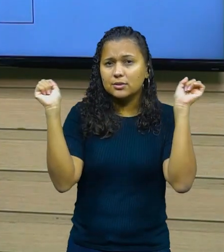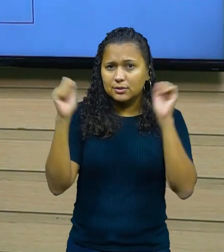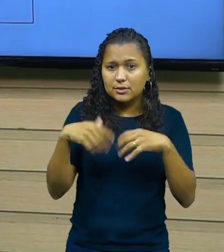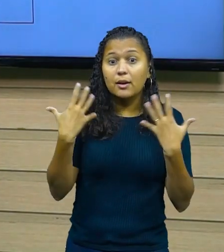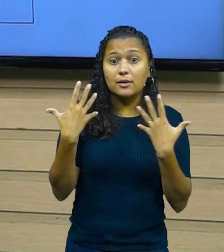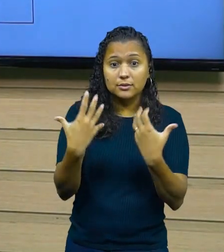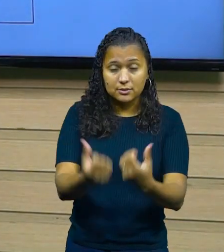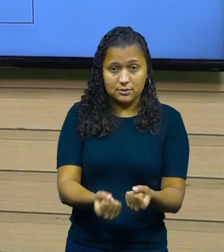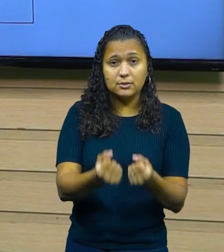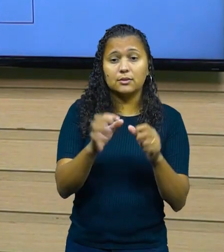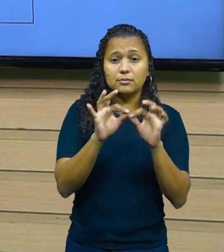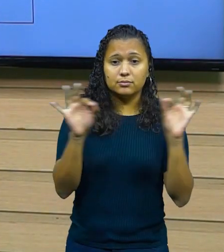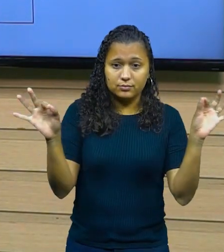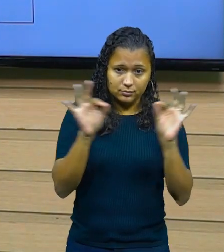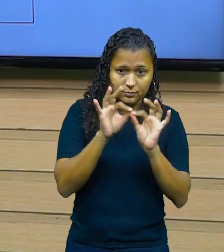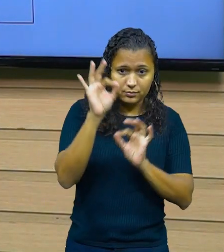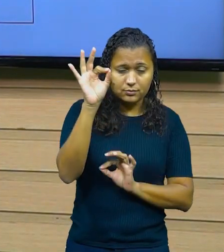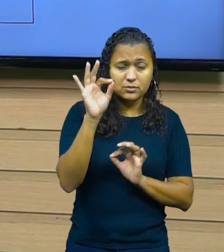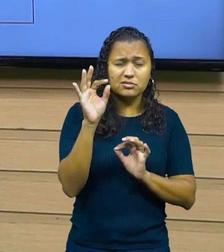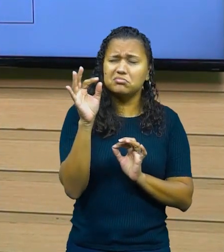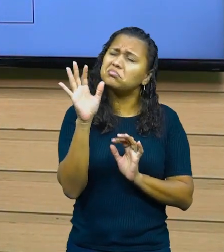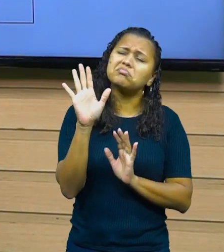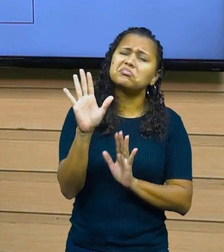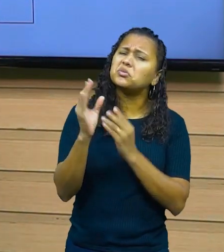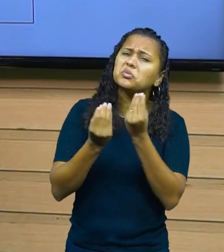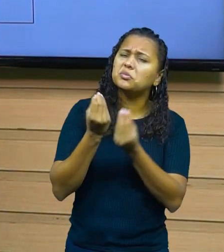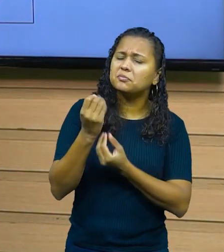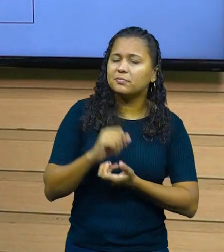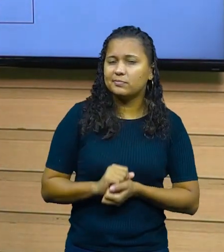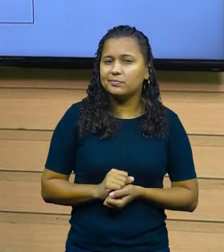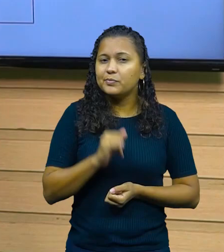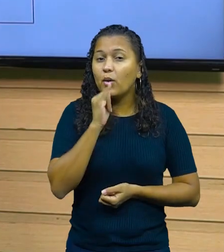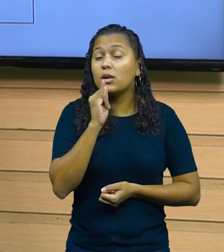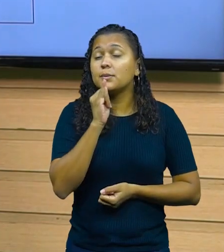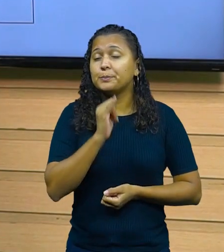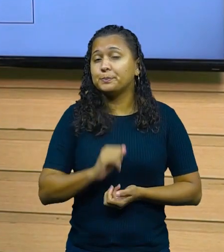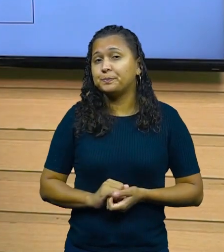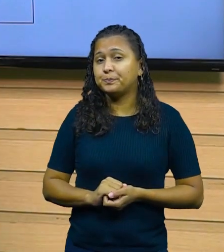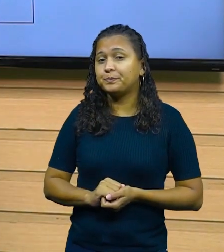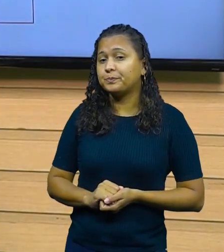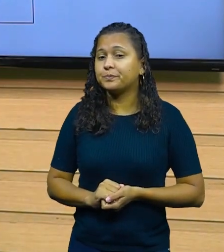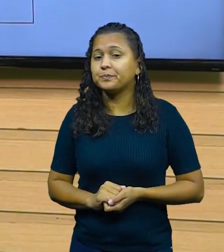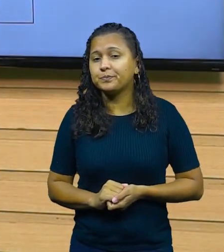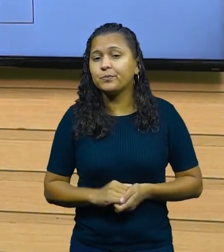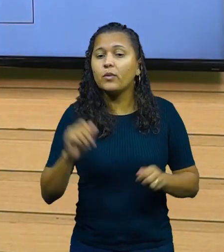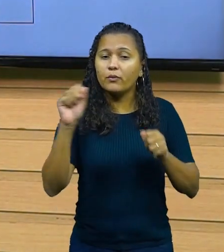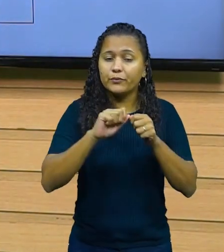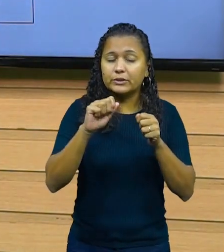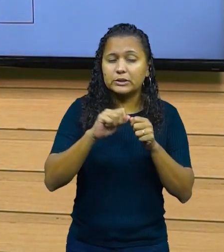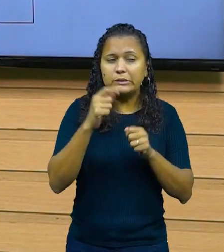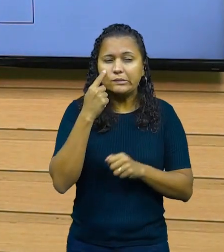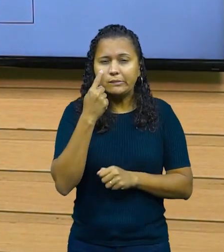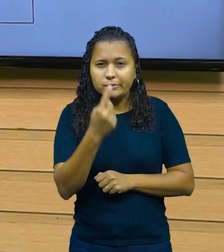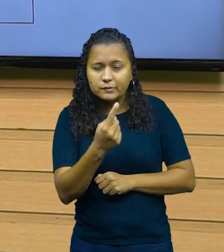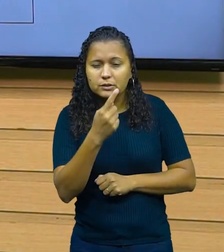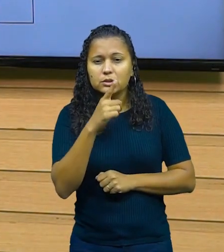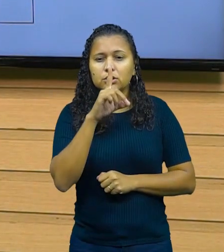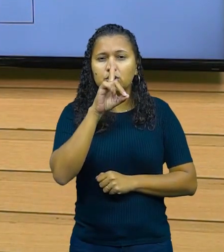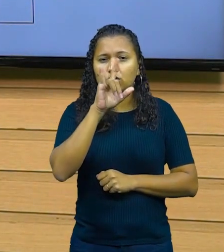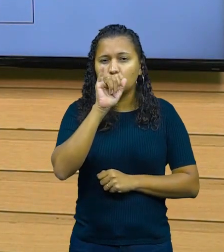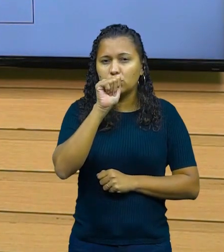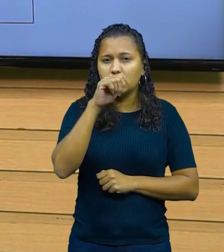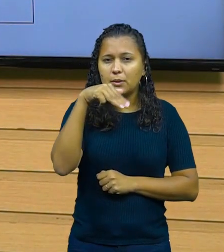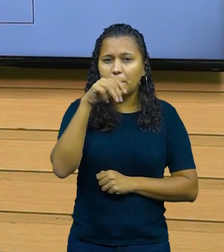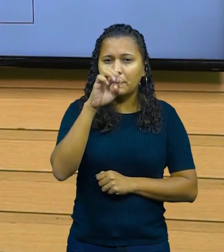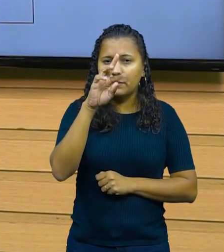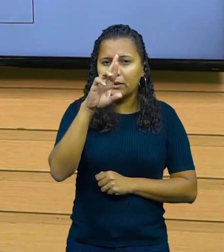na dimensão de uma peça. Como assim, professor? Quando você, por exemplo, está fazendo a verificação de um diâmetro de uma